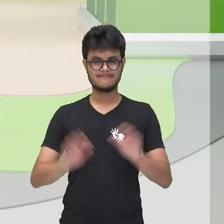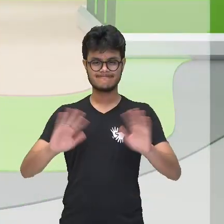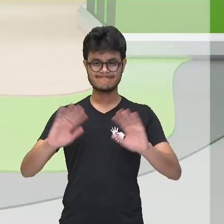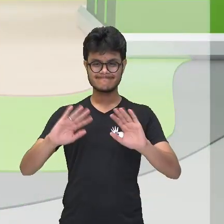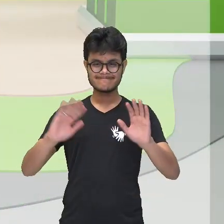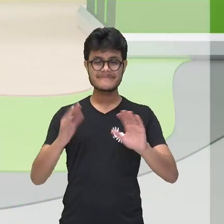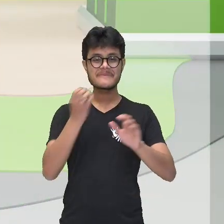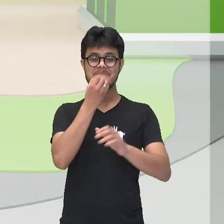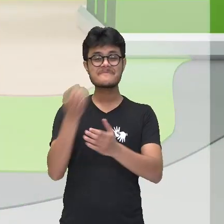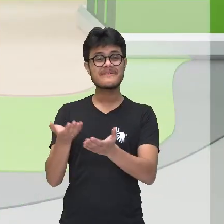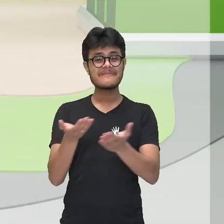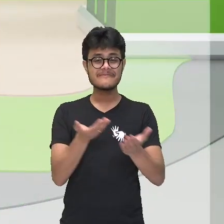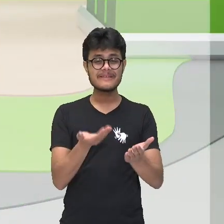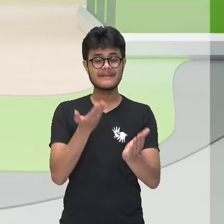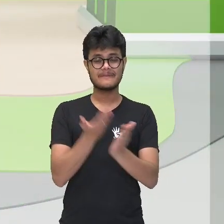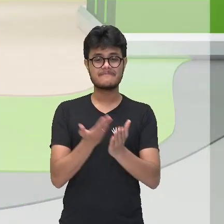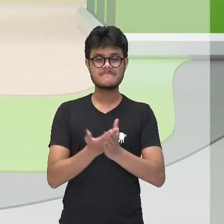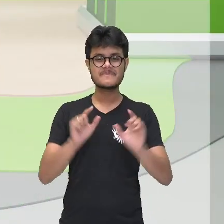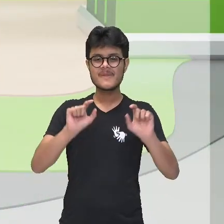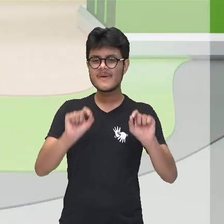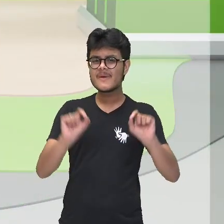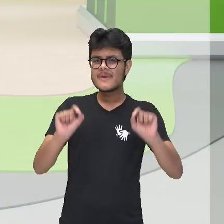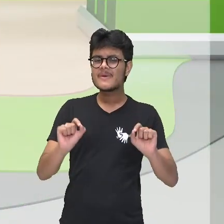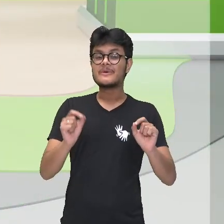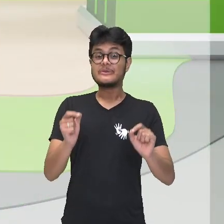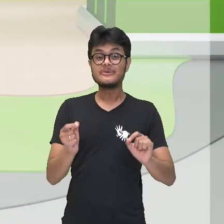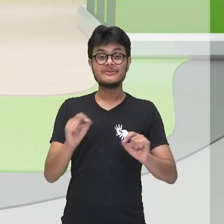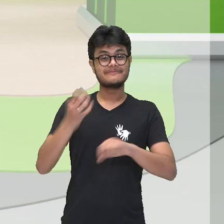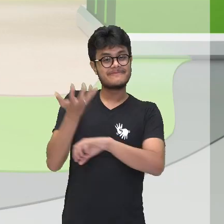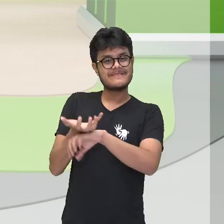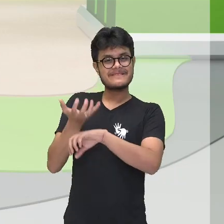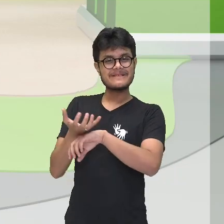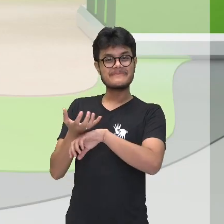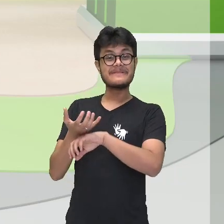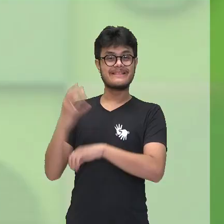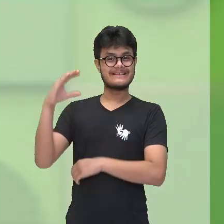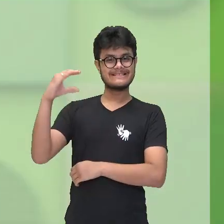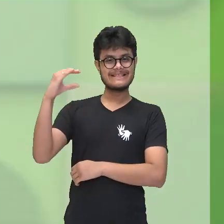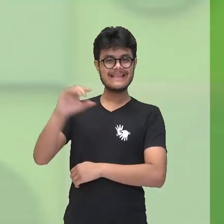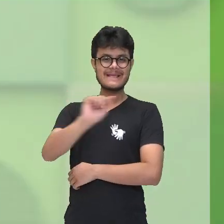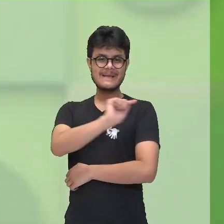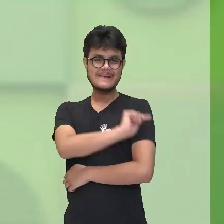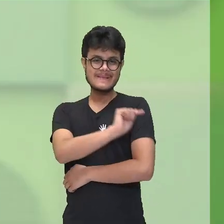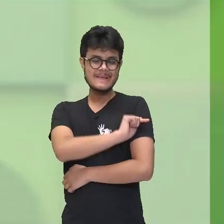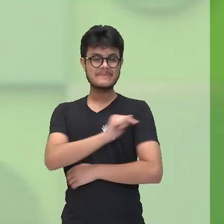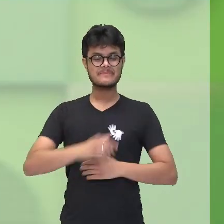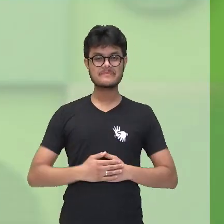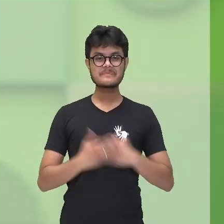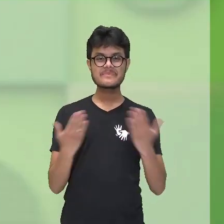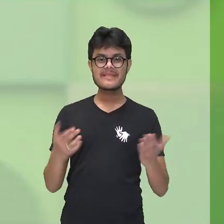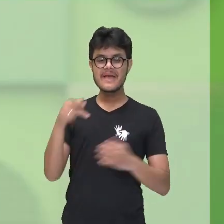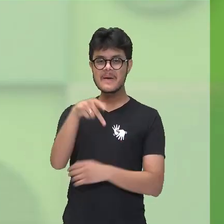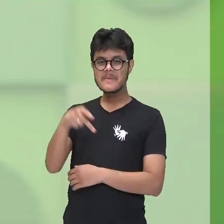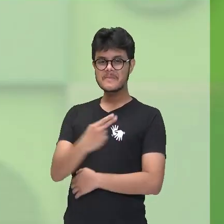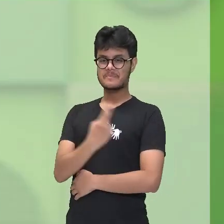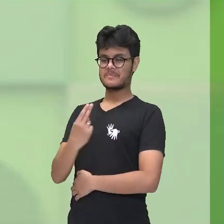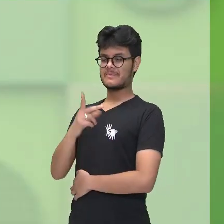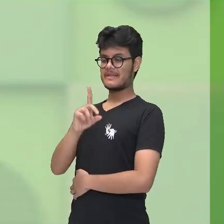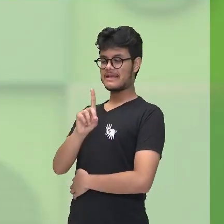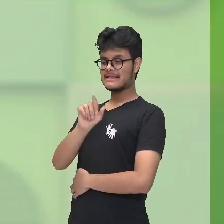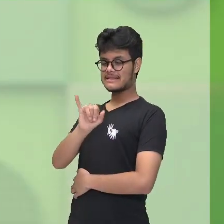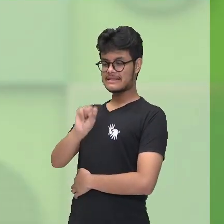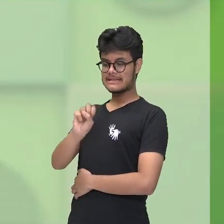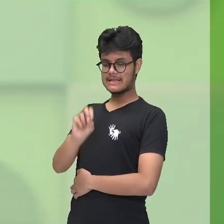Olá, sejam bem-vindos aí para a nossa aula de Ciências do 7º ano. Eu sou o professor Daisson